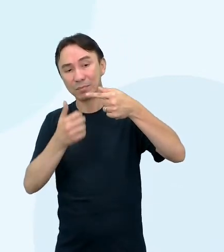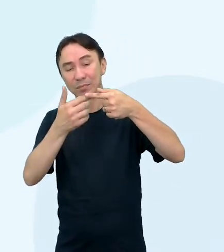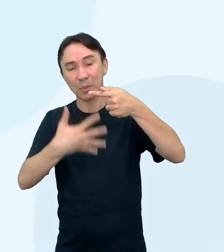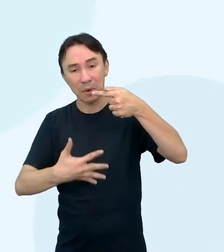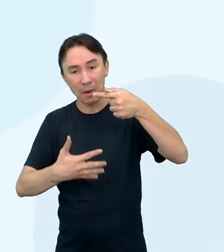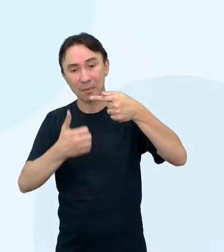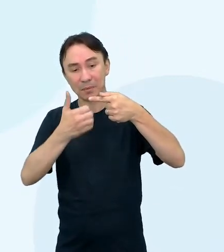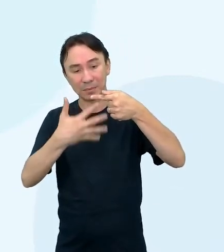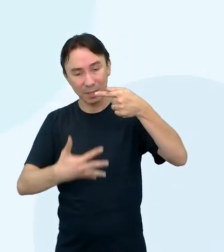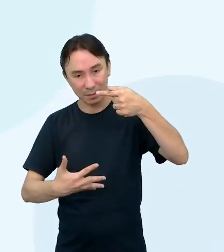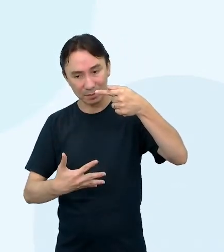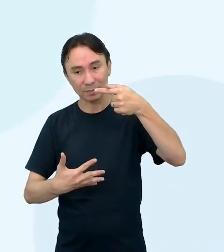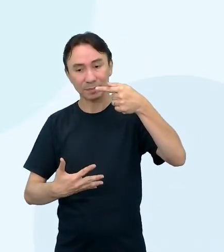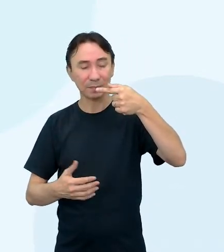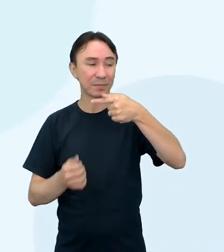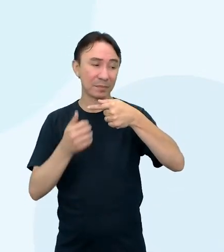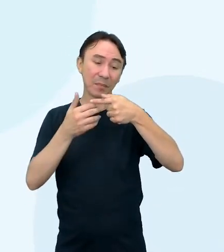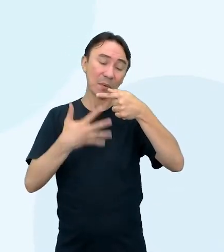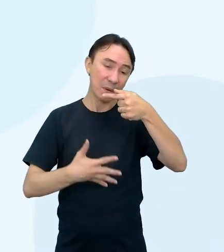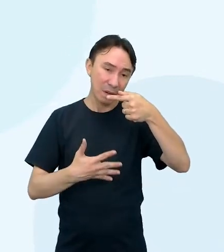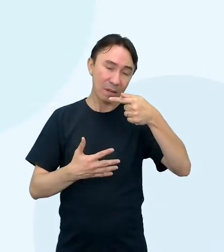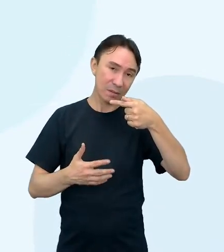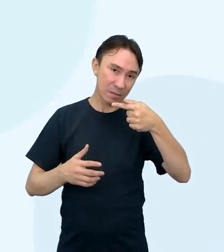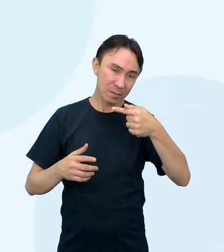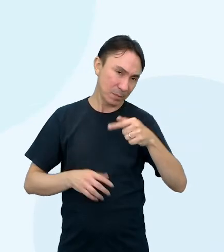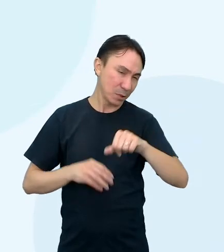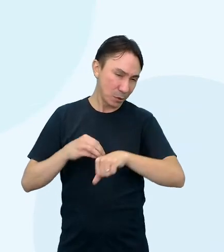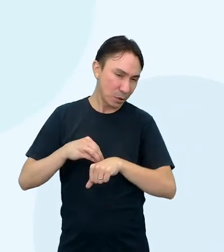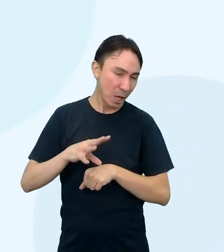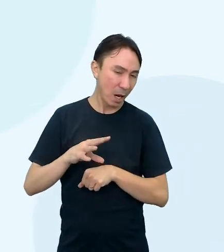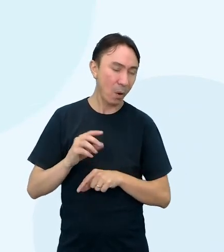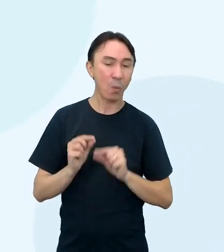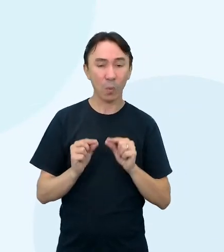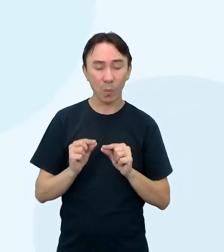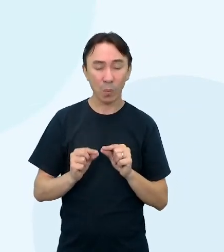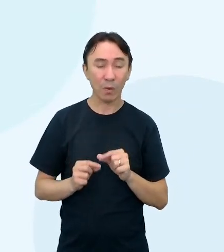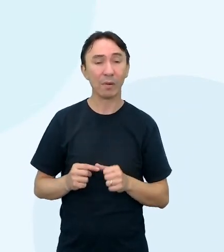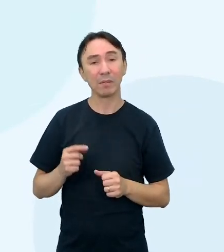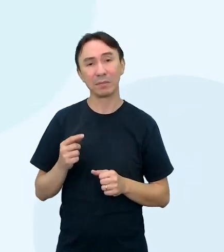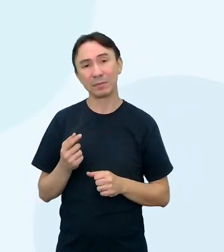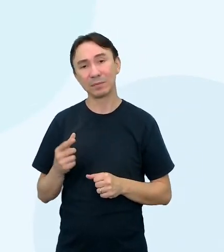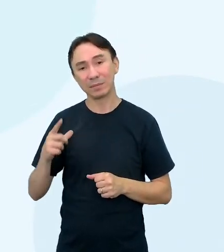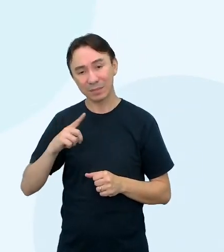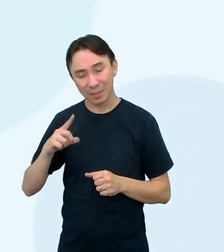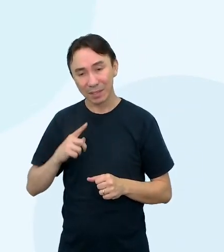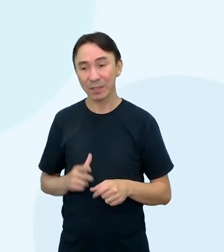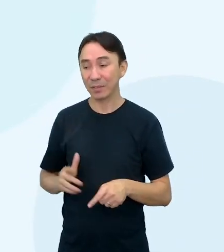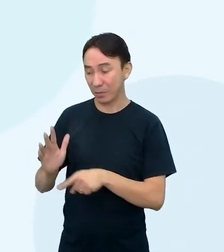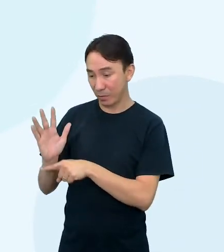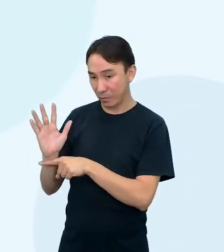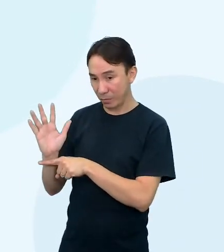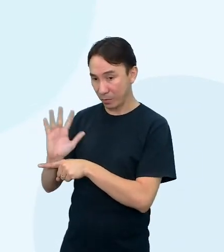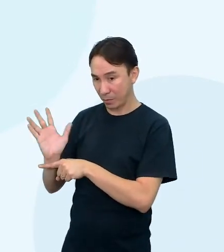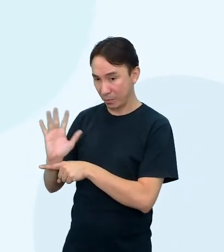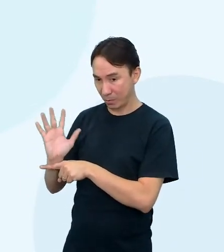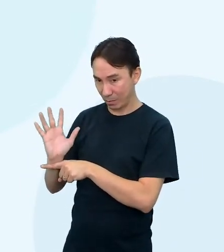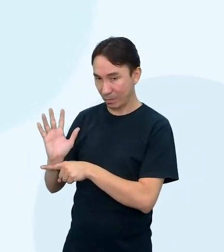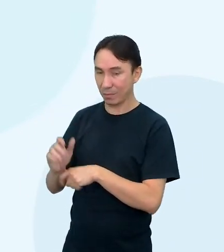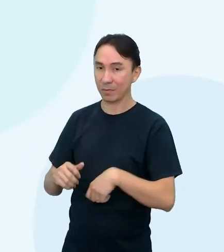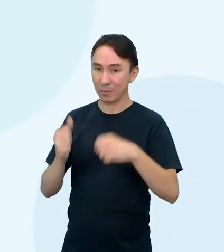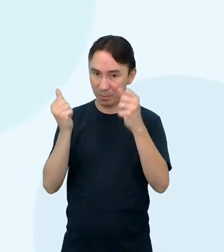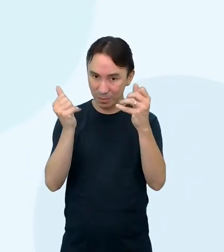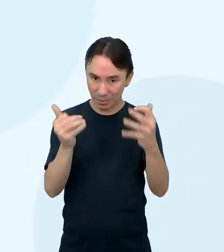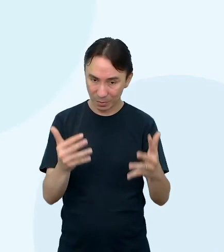produzir esse glossário, a minha dica para vocês é qual? É ver dentro tanto do vídeo que foi passado, quanto